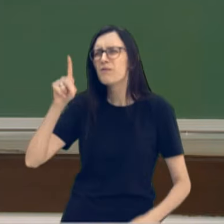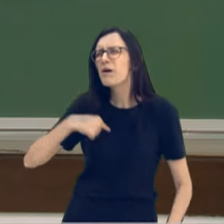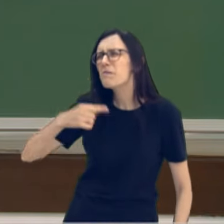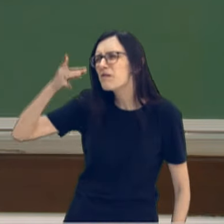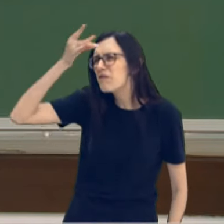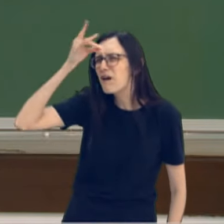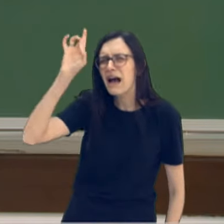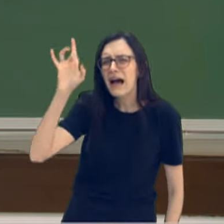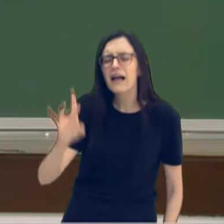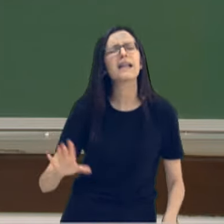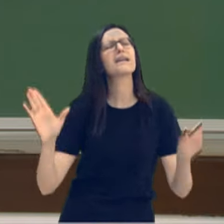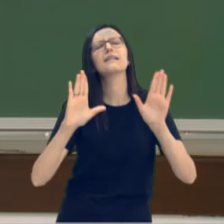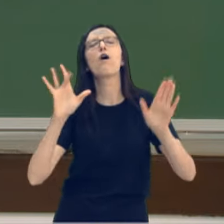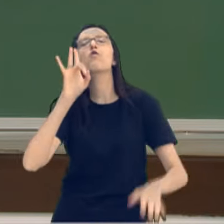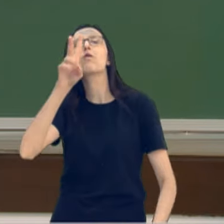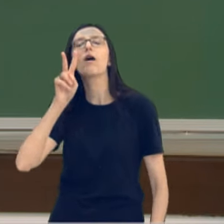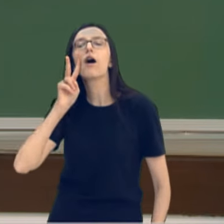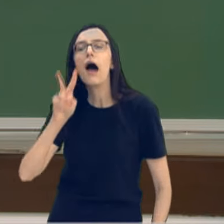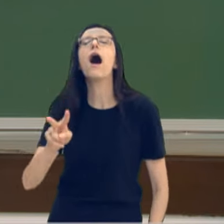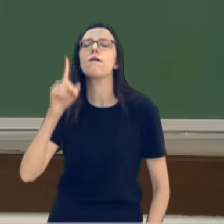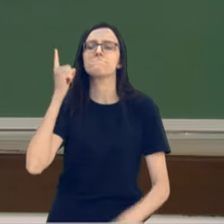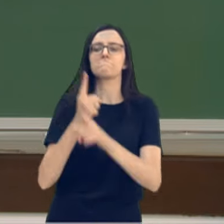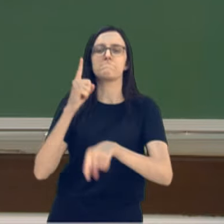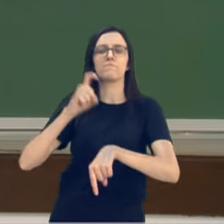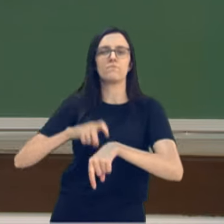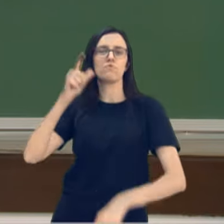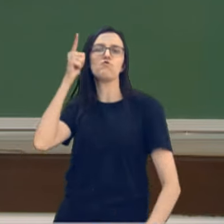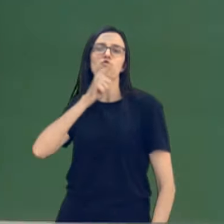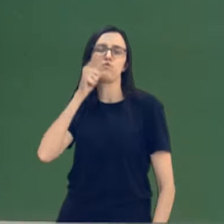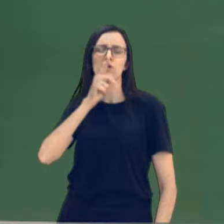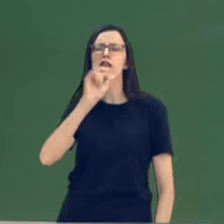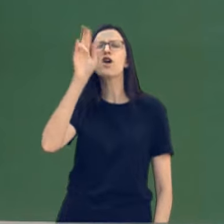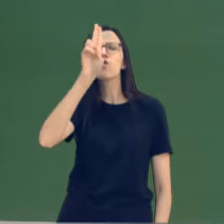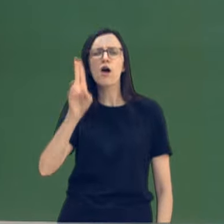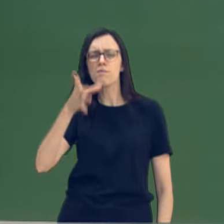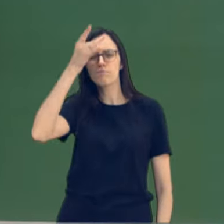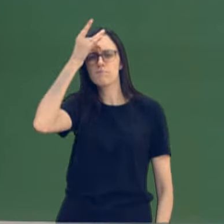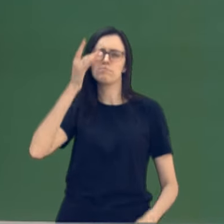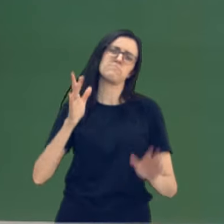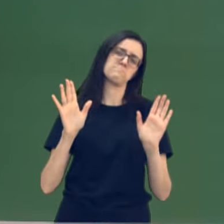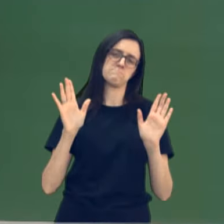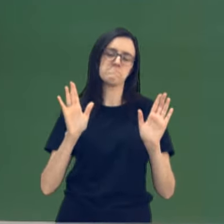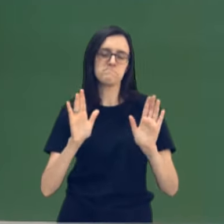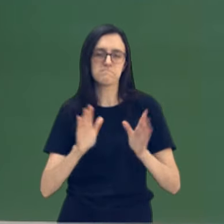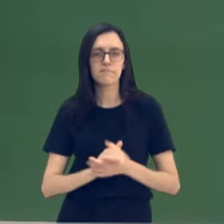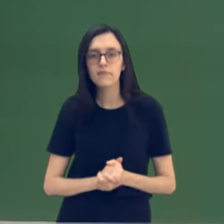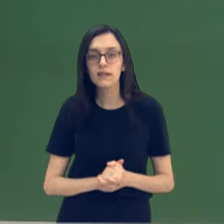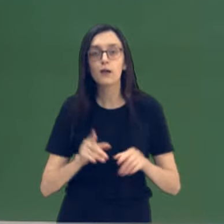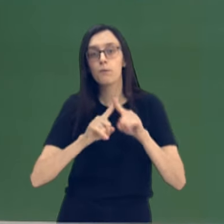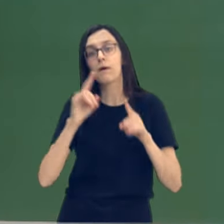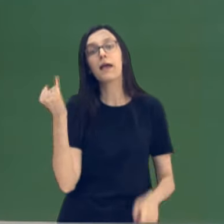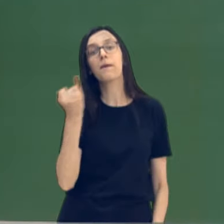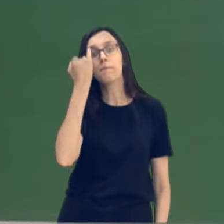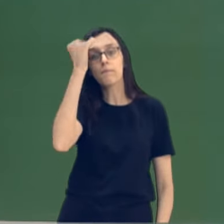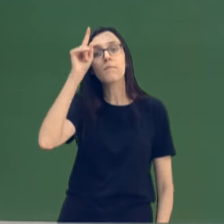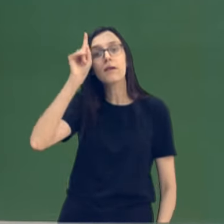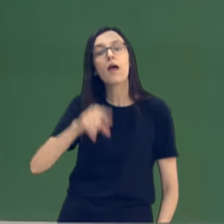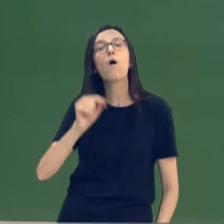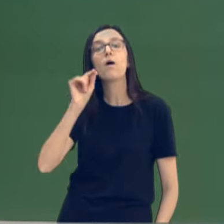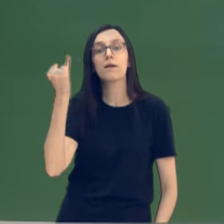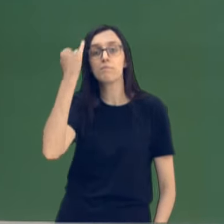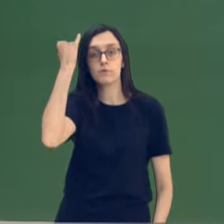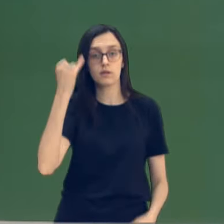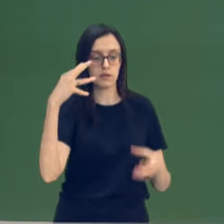isso? Não, só para você reconhecer quando olhar o vírus. Se você não gravar os nomes, tá ótimo. Lembre-se somente a parte de cápsula de